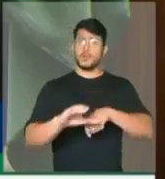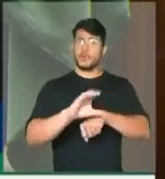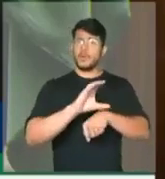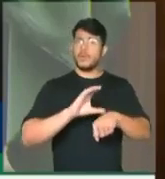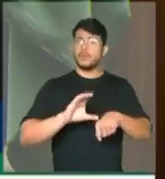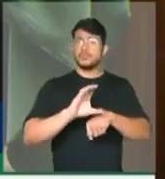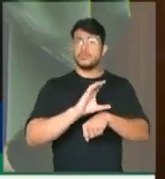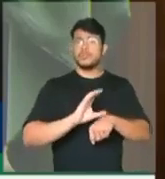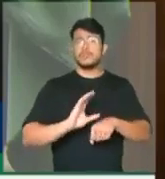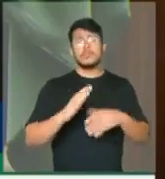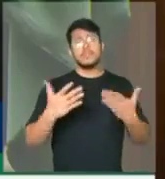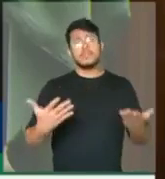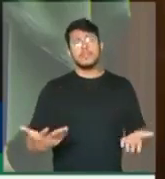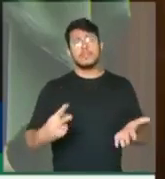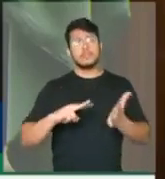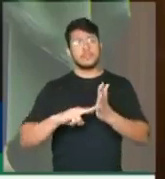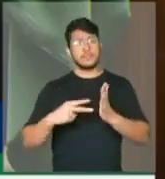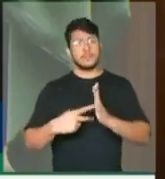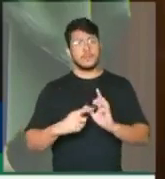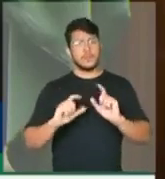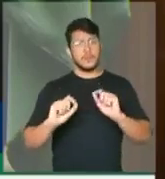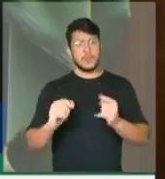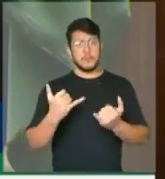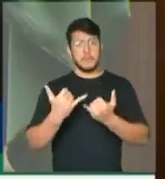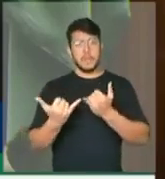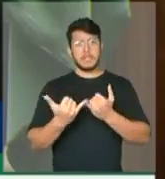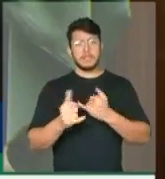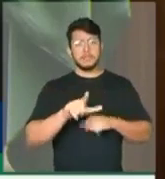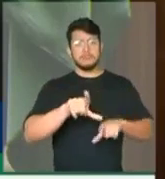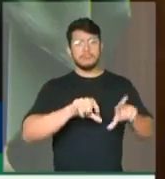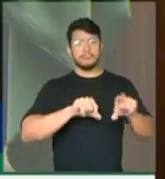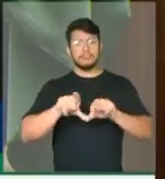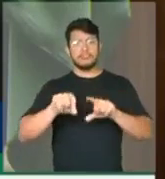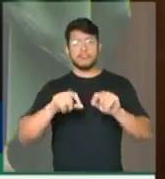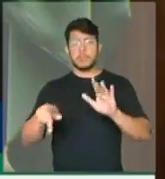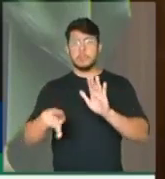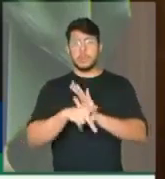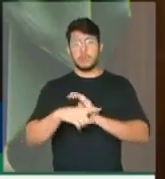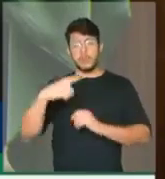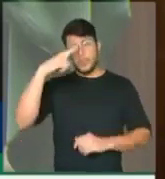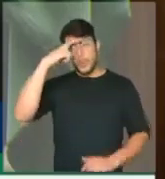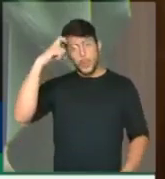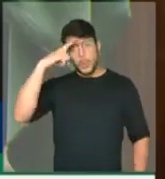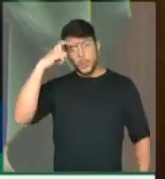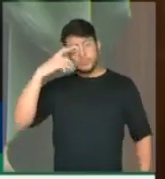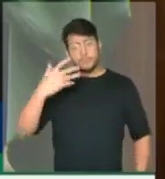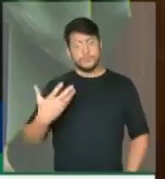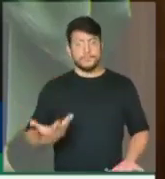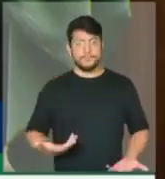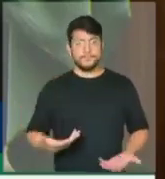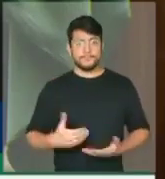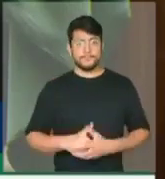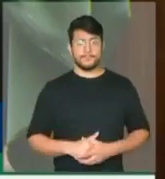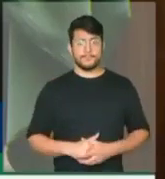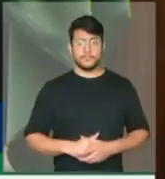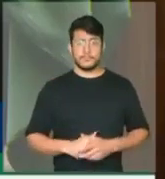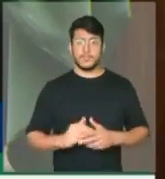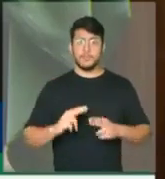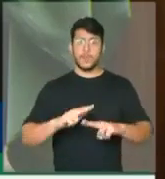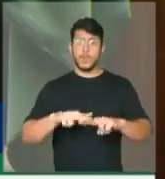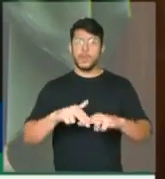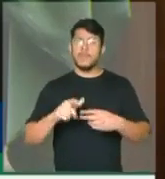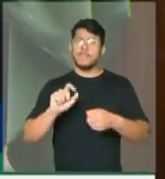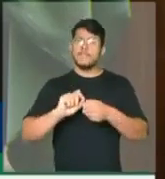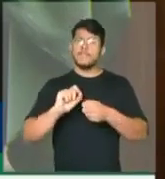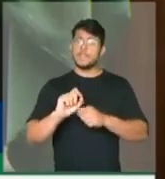demonstra uma enorme seletividade por parte do senhor Sérgio Moro. Porque ele faz o